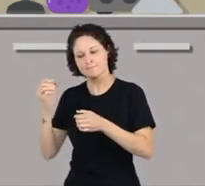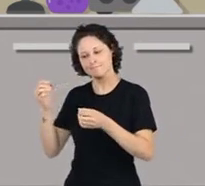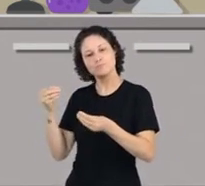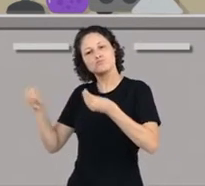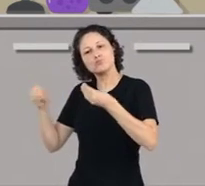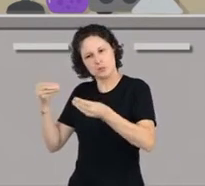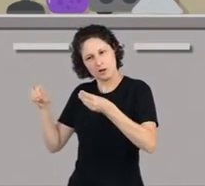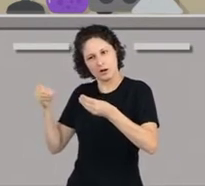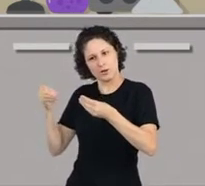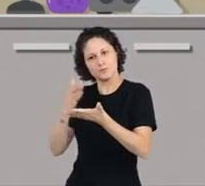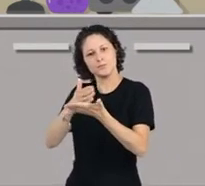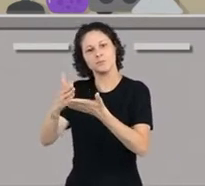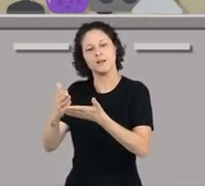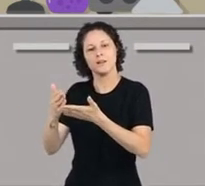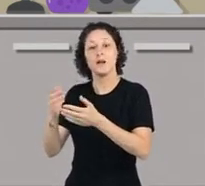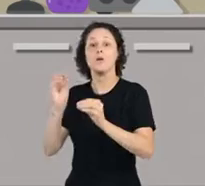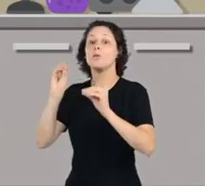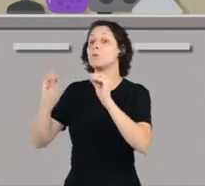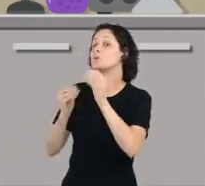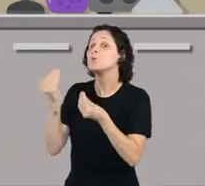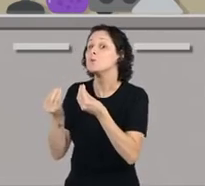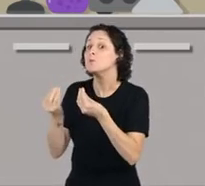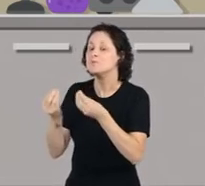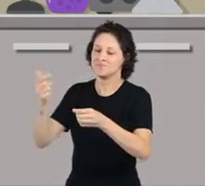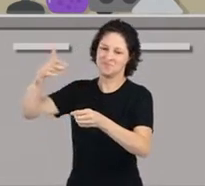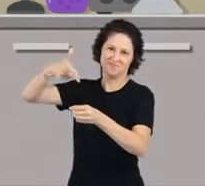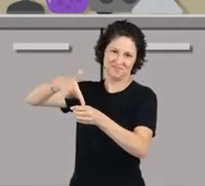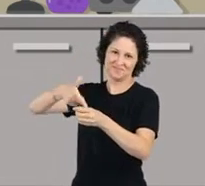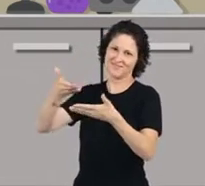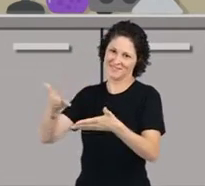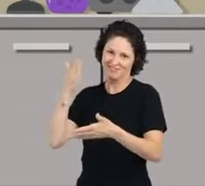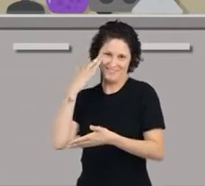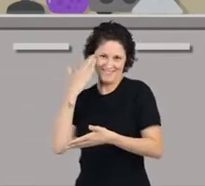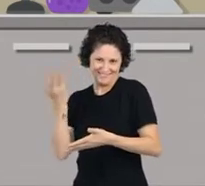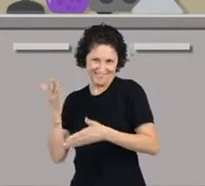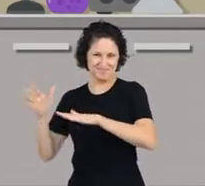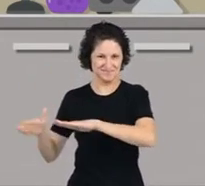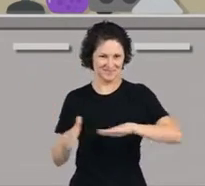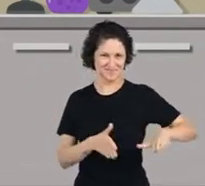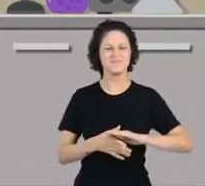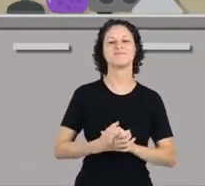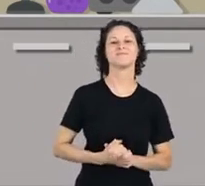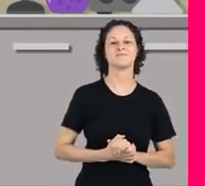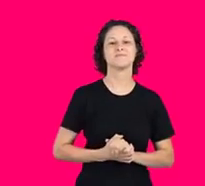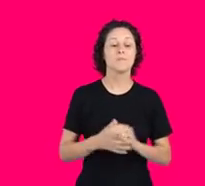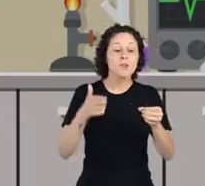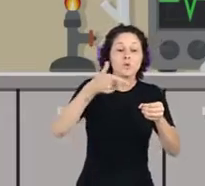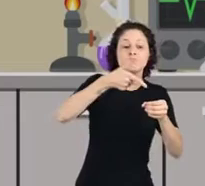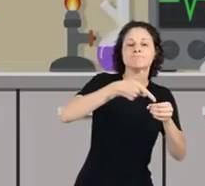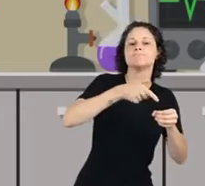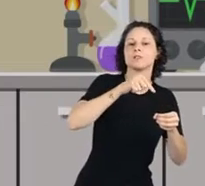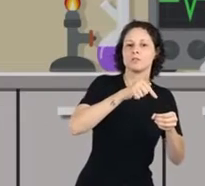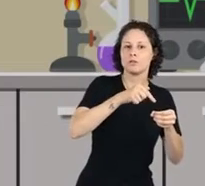precisamos conhecer sobre o petróleo. Isso mesmo, o petróleo, aquela fonte de energia não renovável.